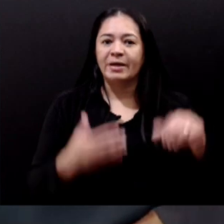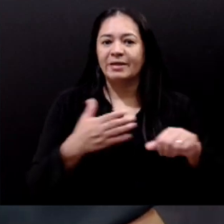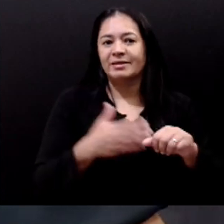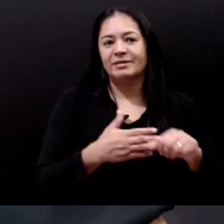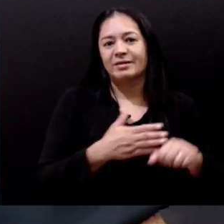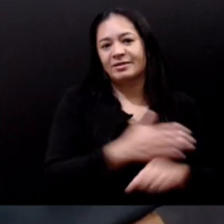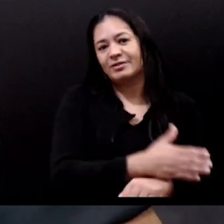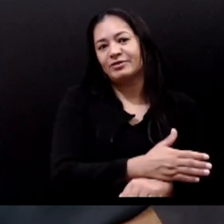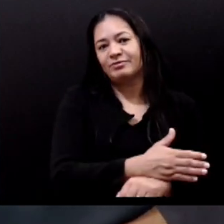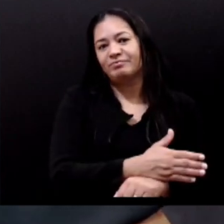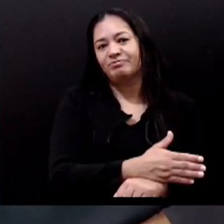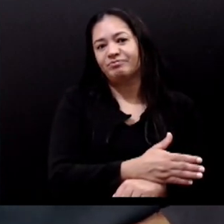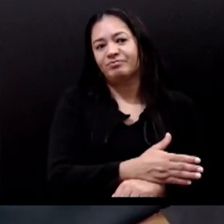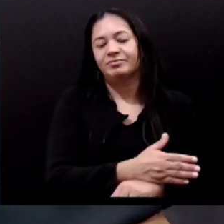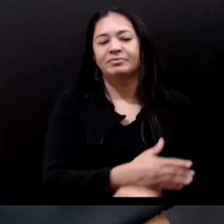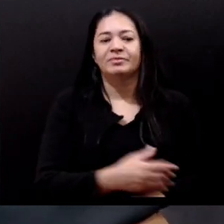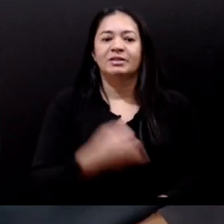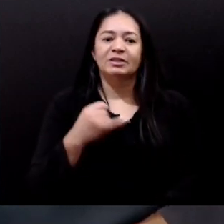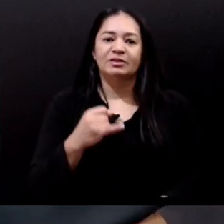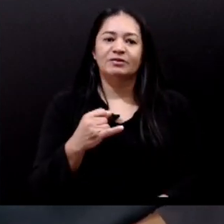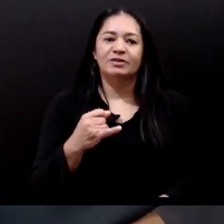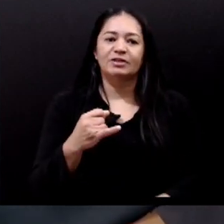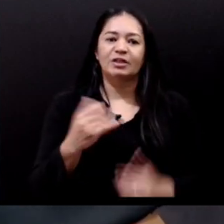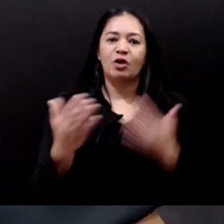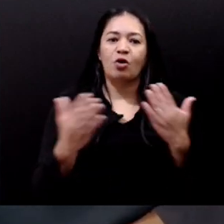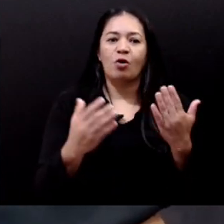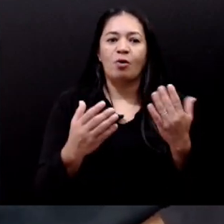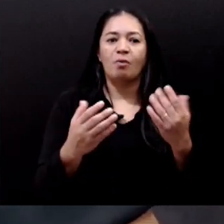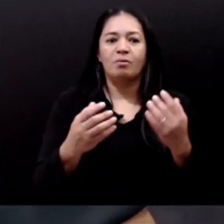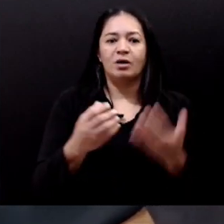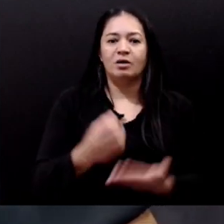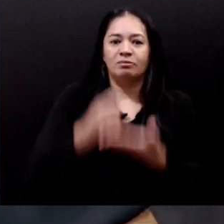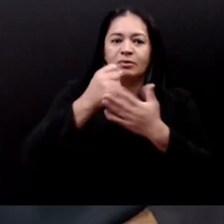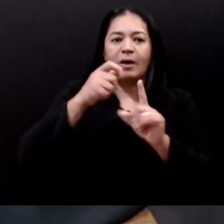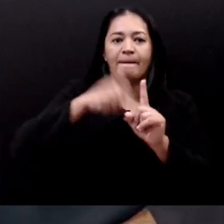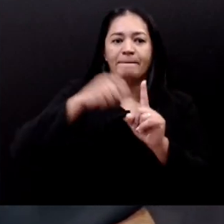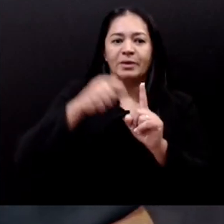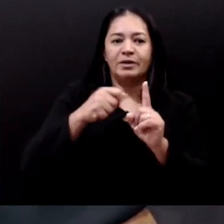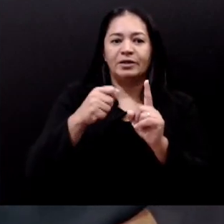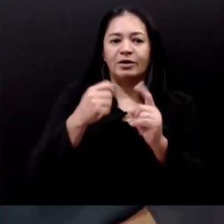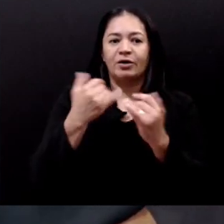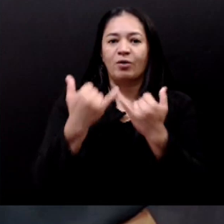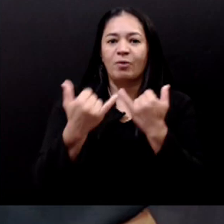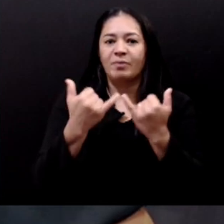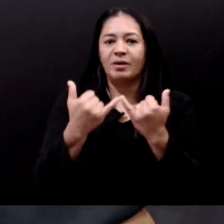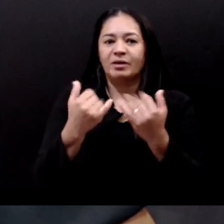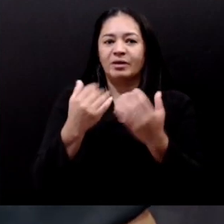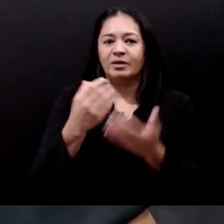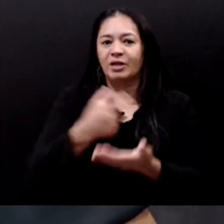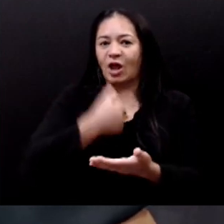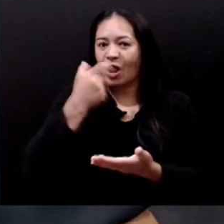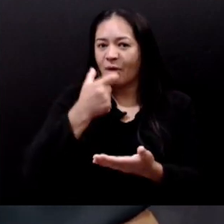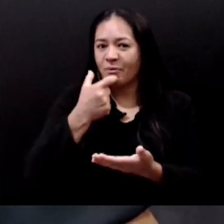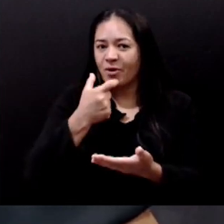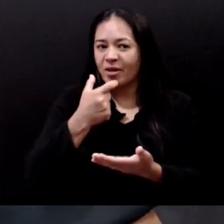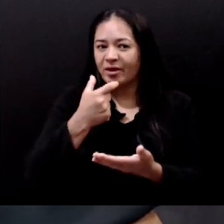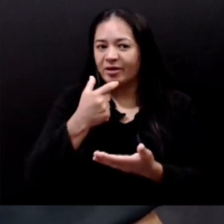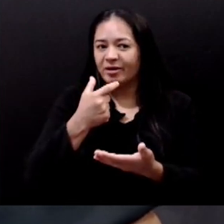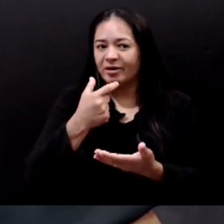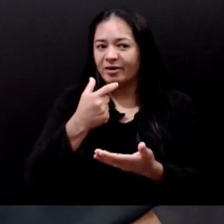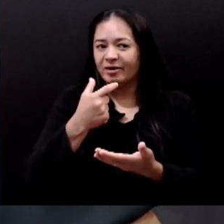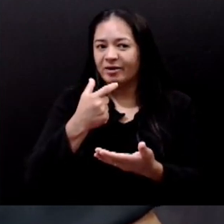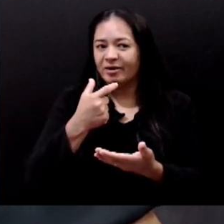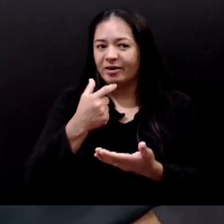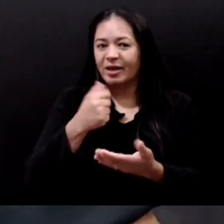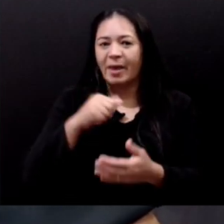for comparar um cacho de banana com um pacote de bolacha recheada, né, é muito mais barato. E daí eu virar